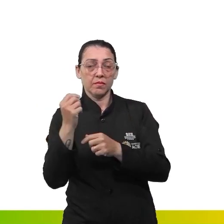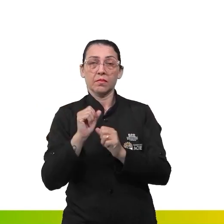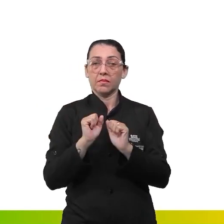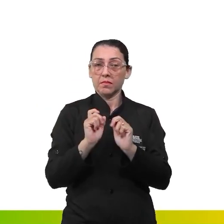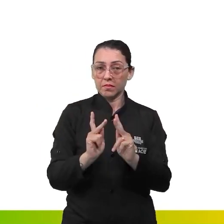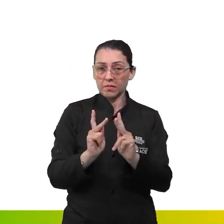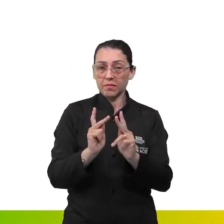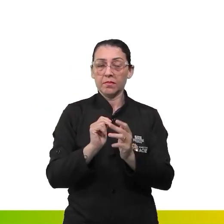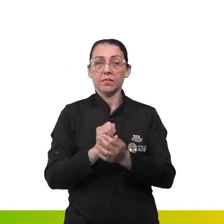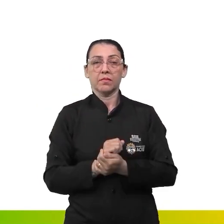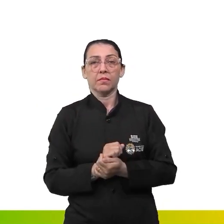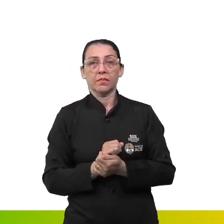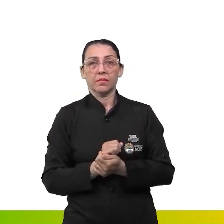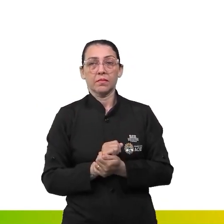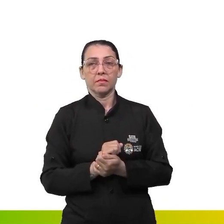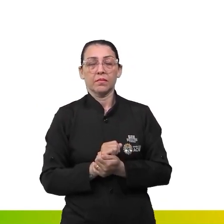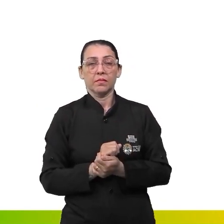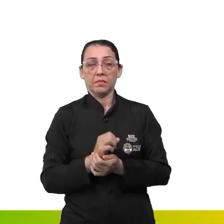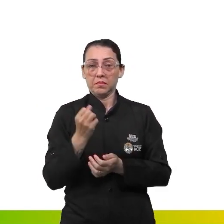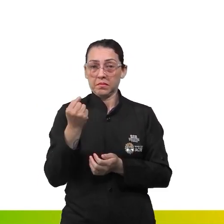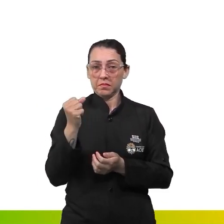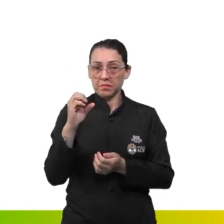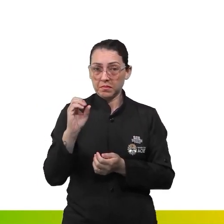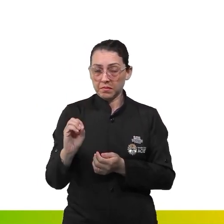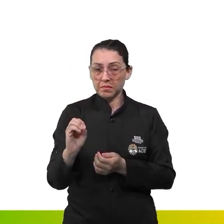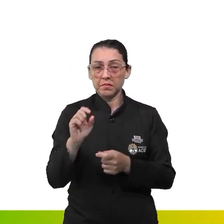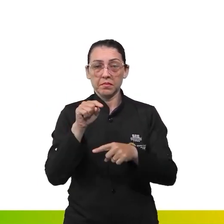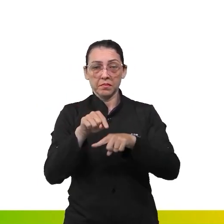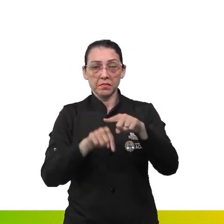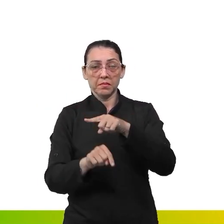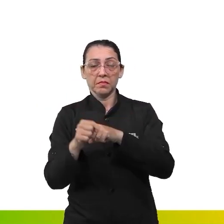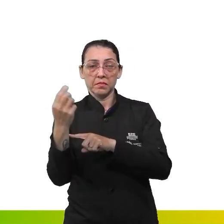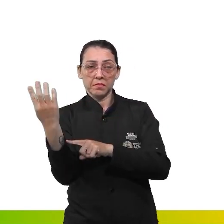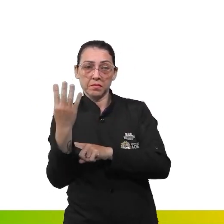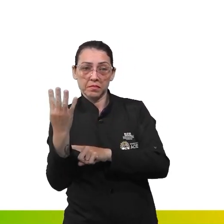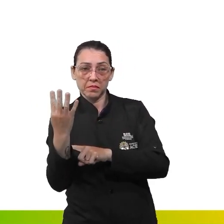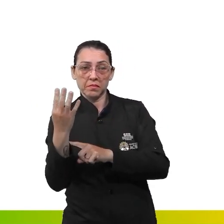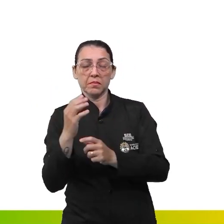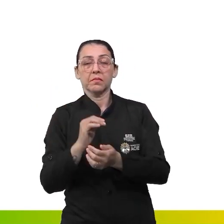Ok? Isso aqui vai dar 80 dividido para 4.